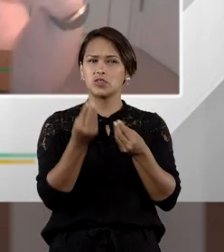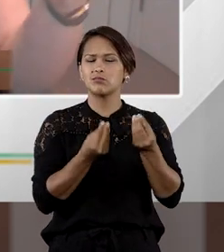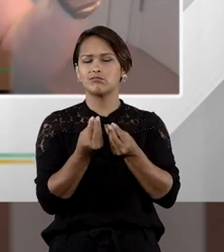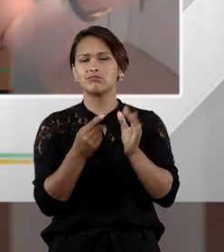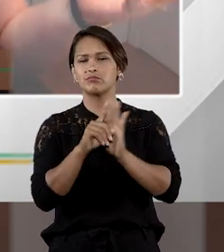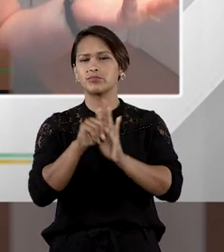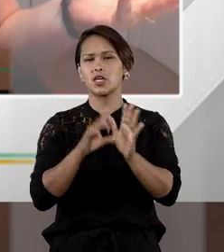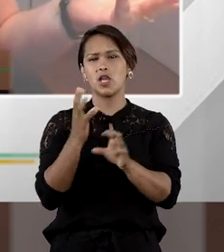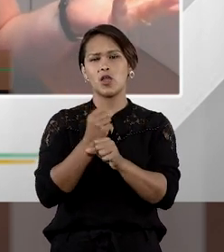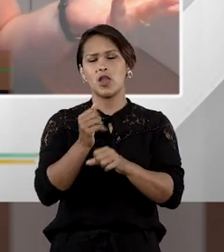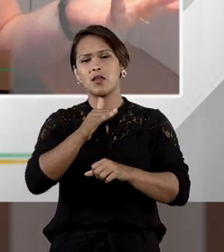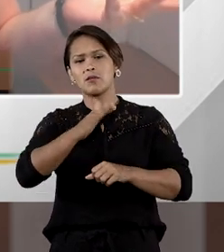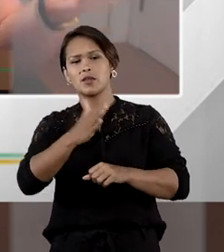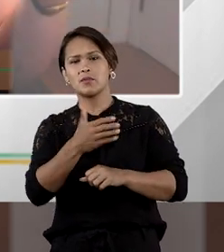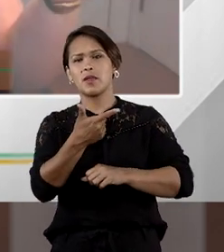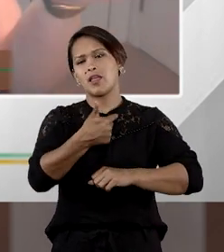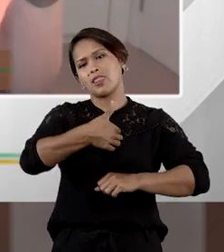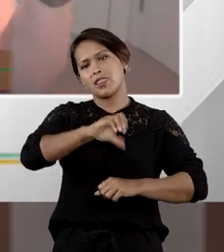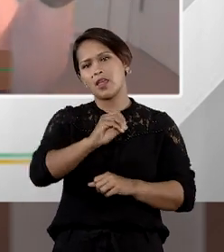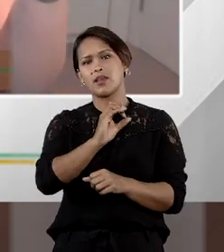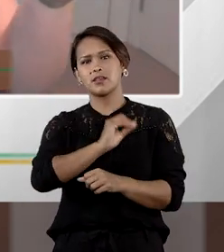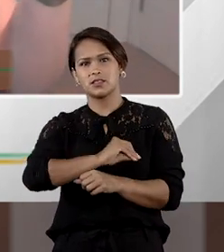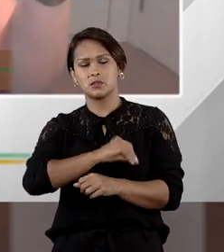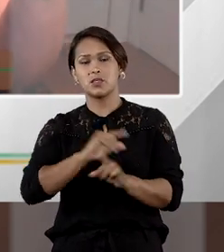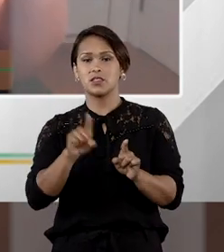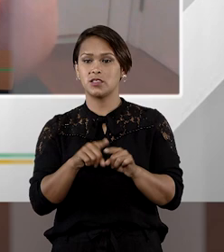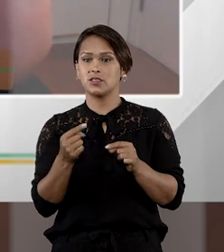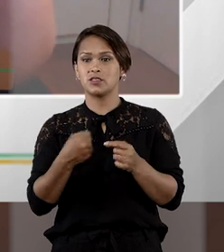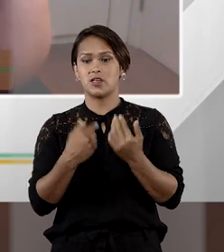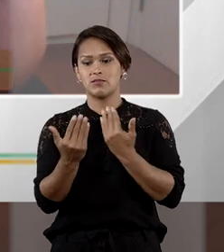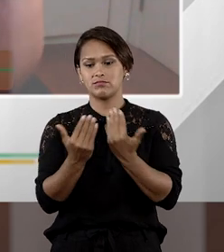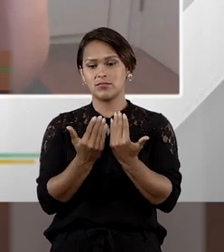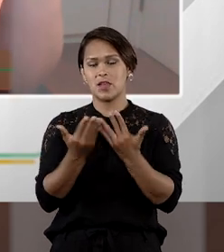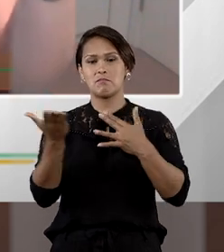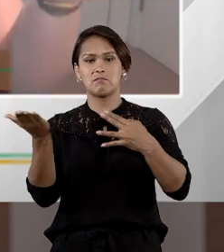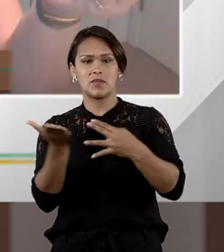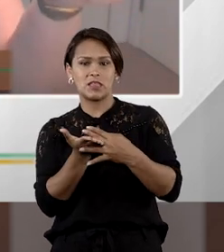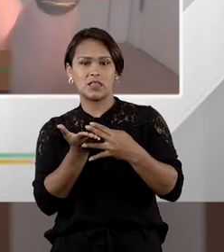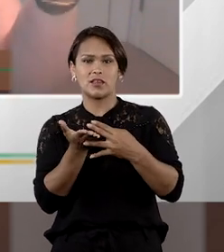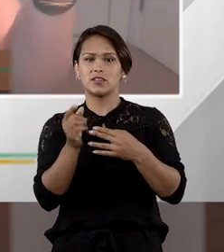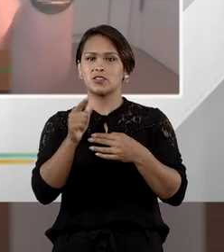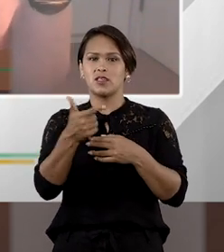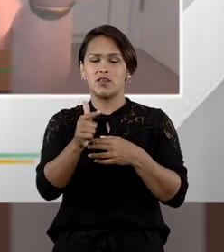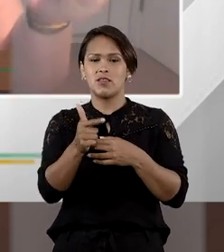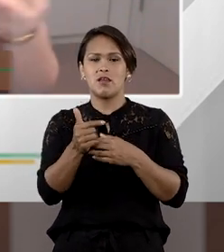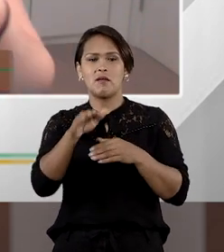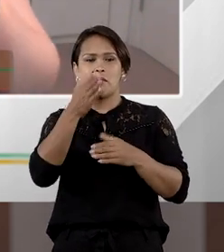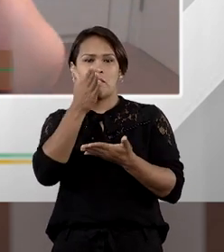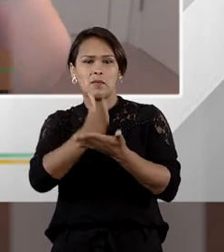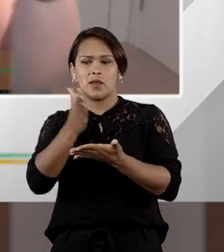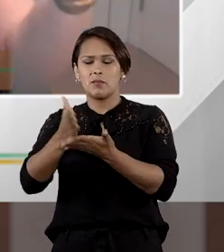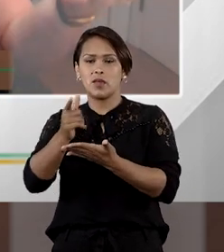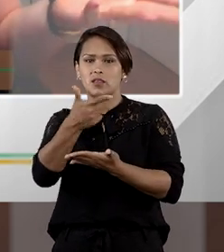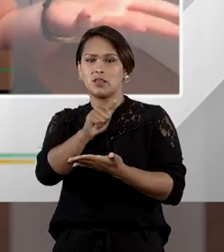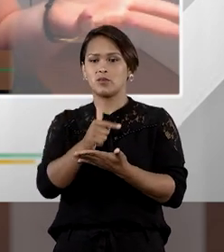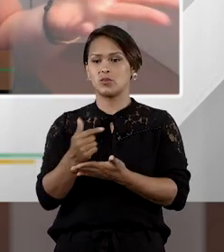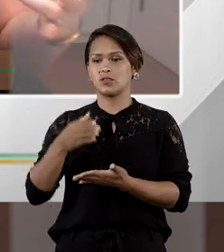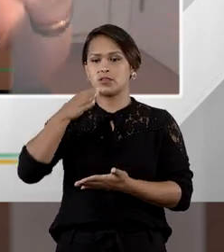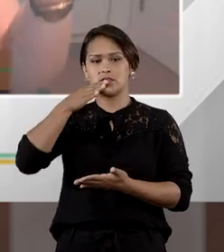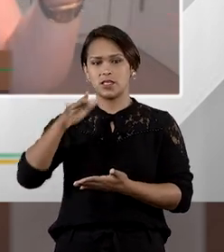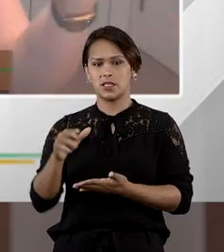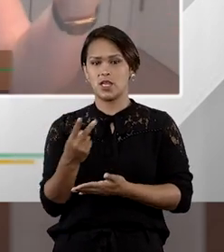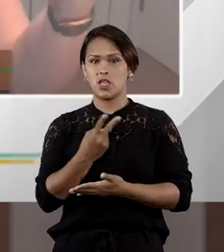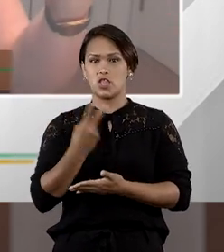ele ganha, mas, em média, 10 salários mínimos. Então, é óbvio que não vai ser metade-metade, né? Porque se a criança custa, por